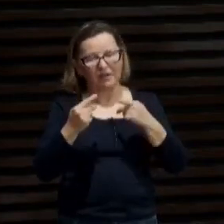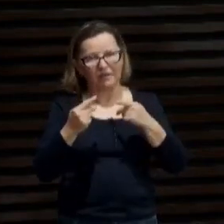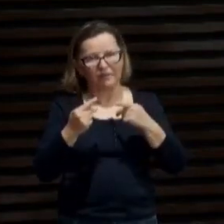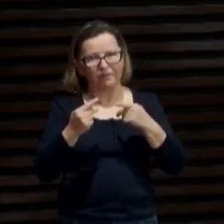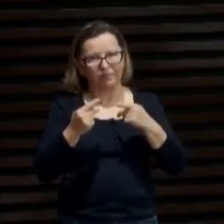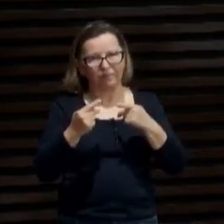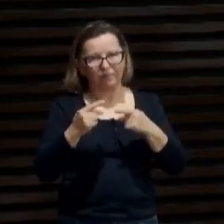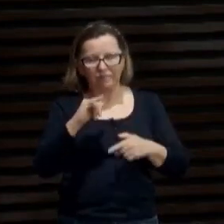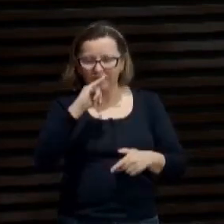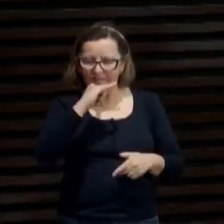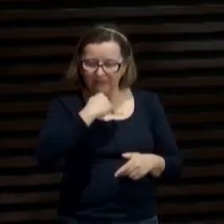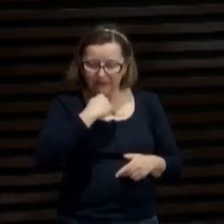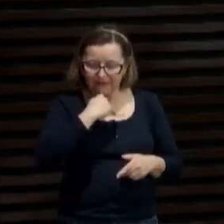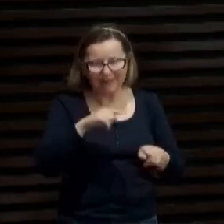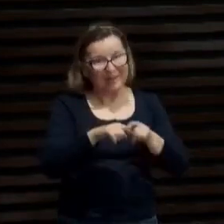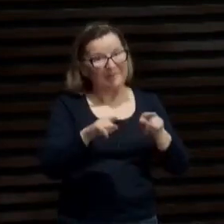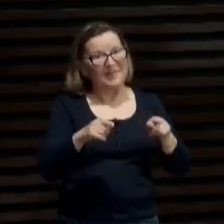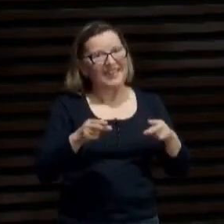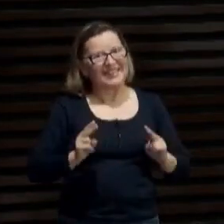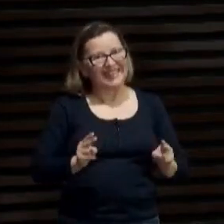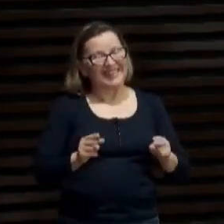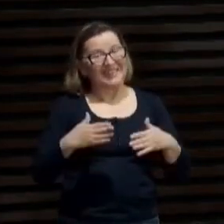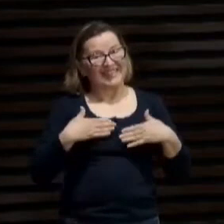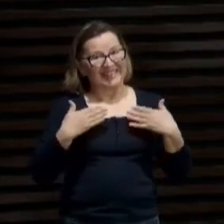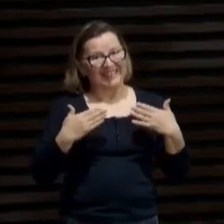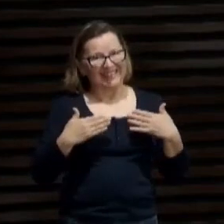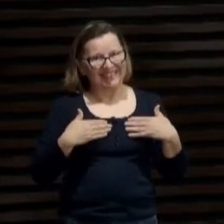entristecidos, mas sempre alegres.